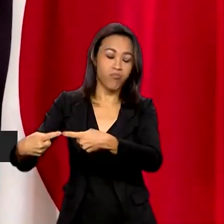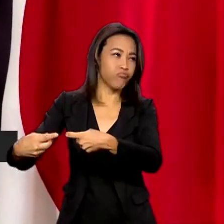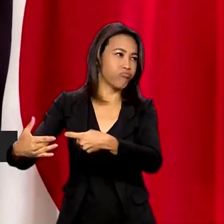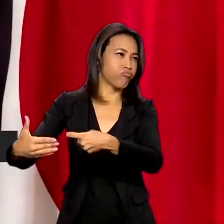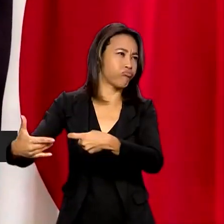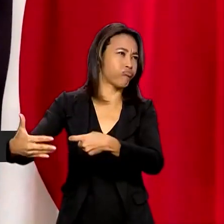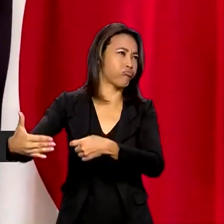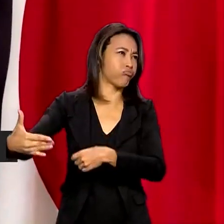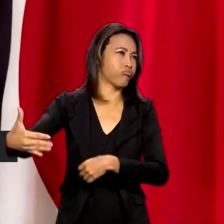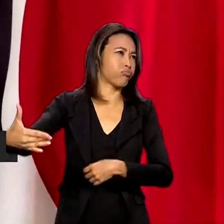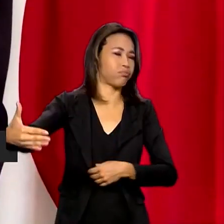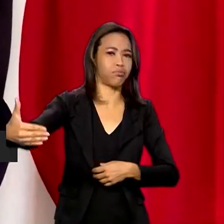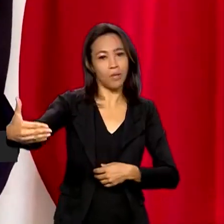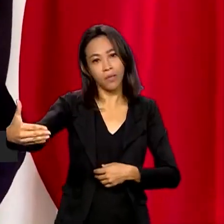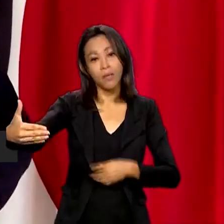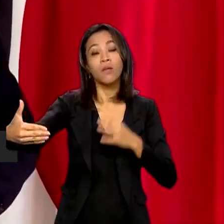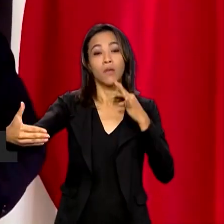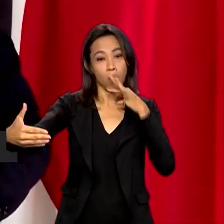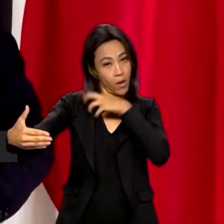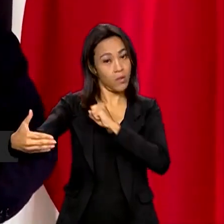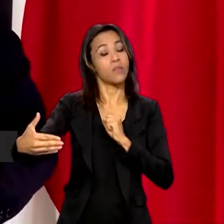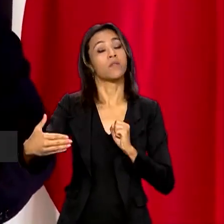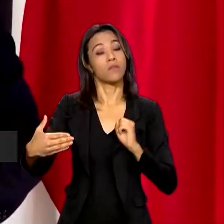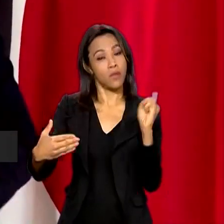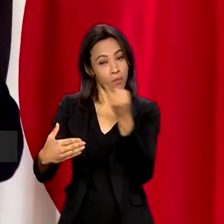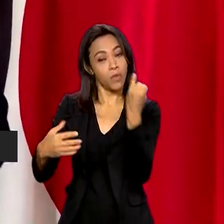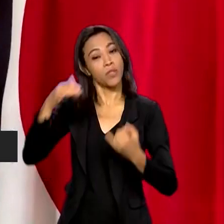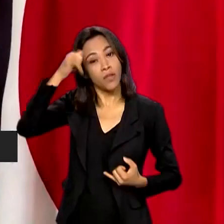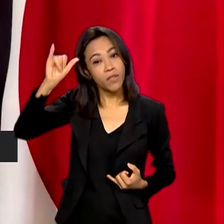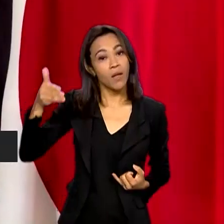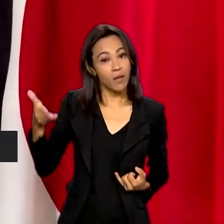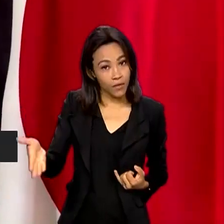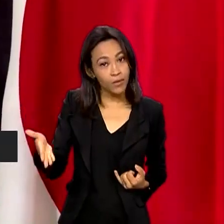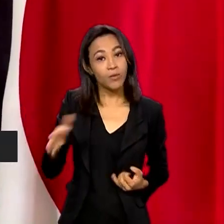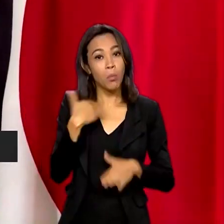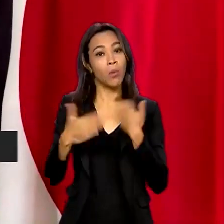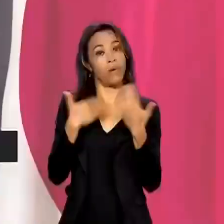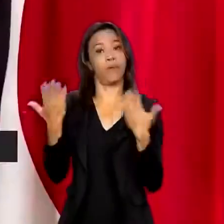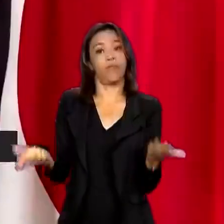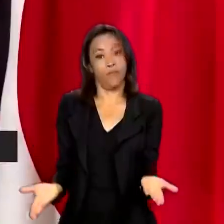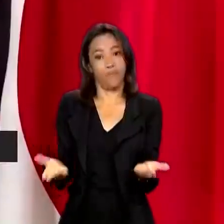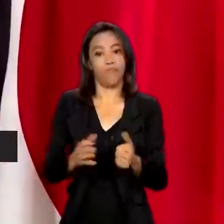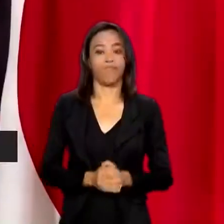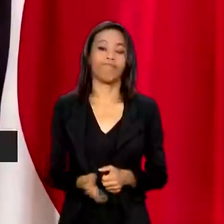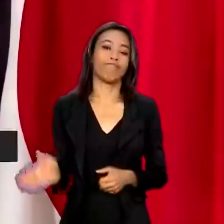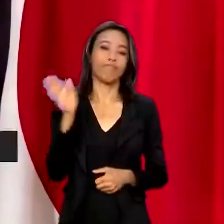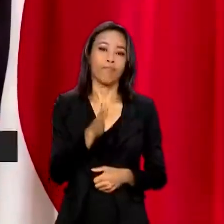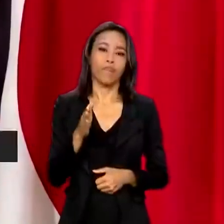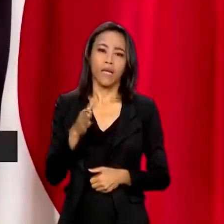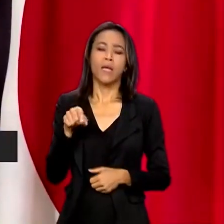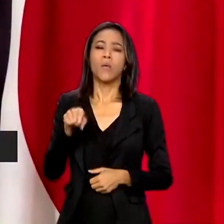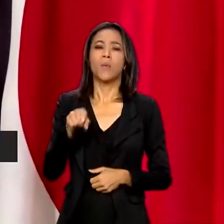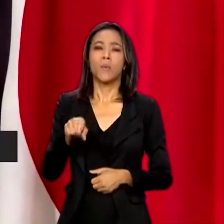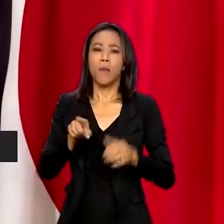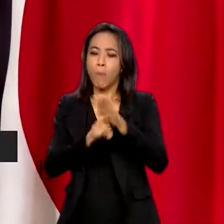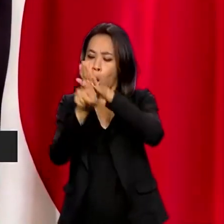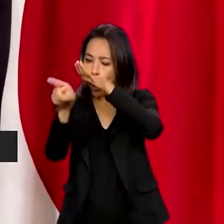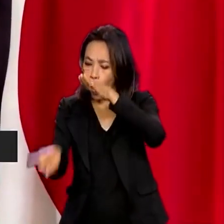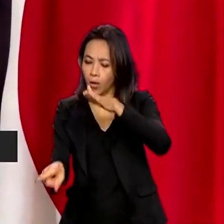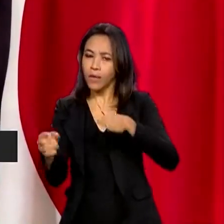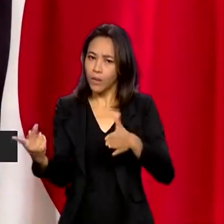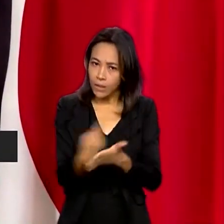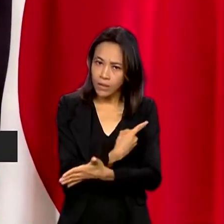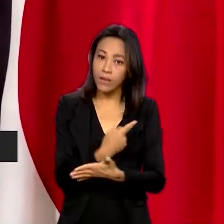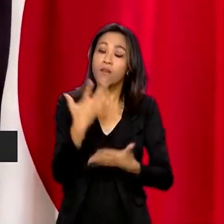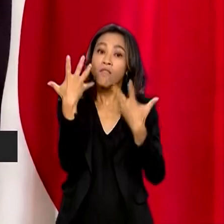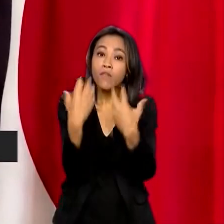longa. E eu acho que é importante a gente evitar que continue morrendo gente. Pare os ataques e vamos